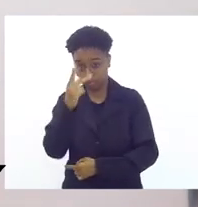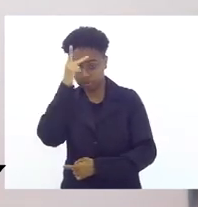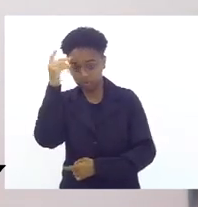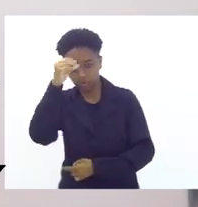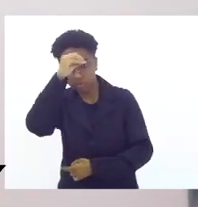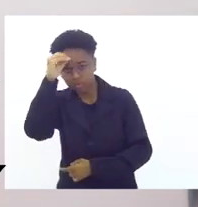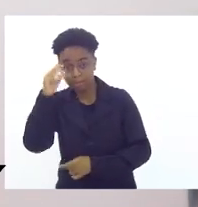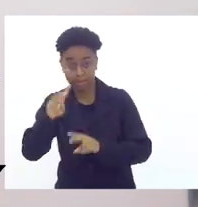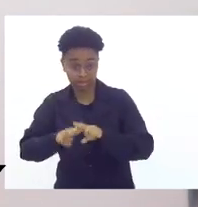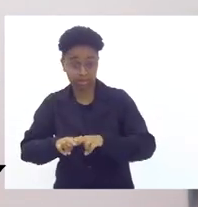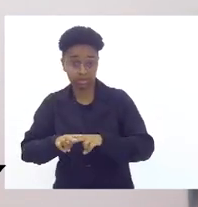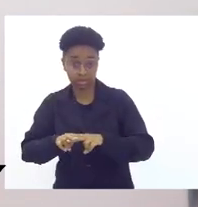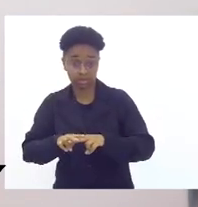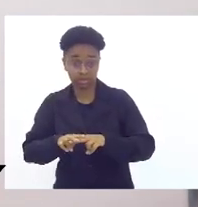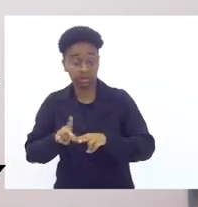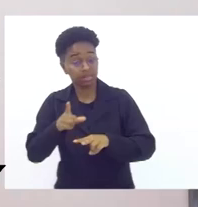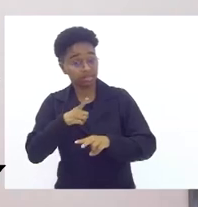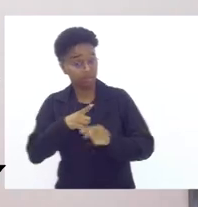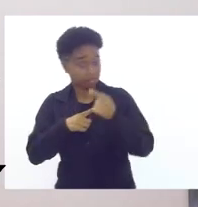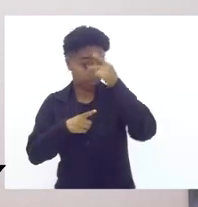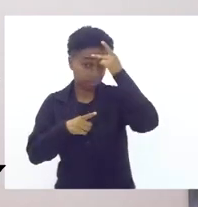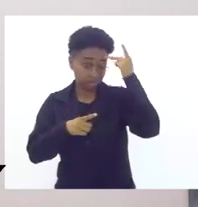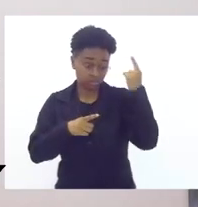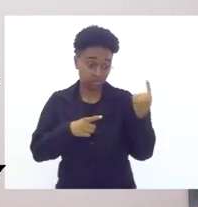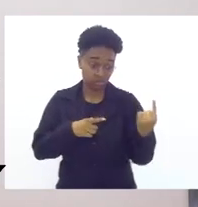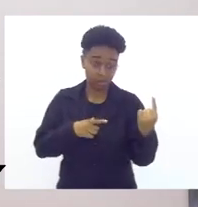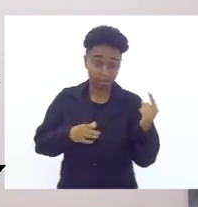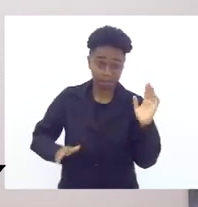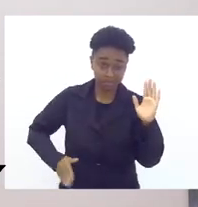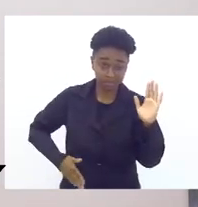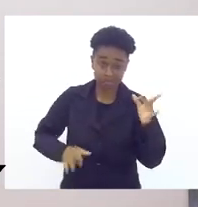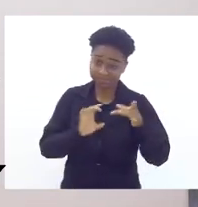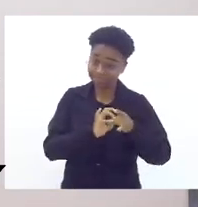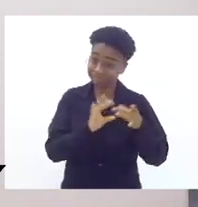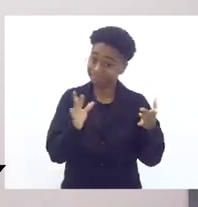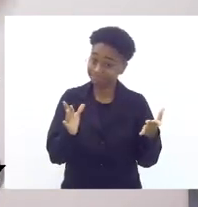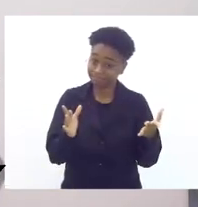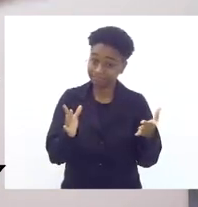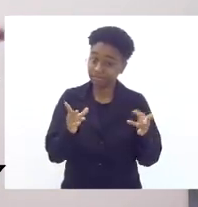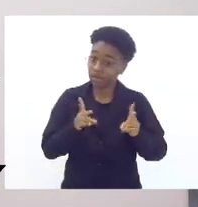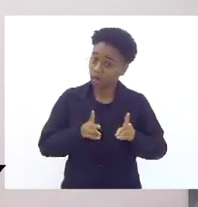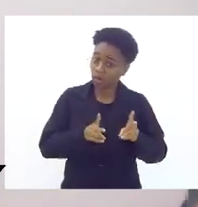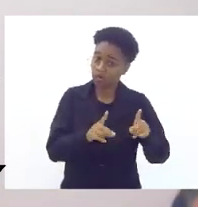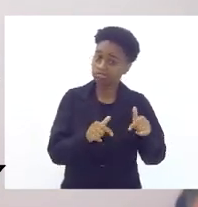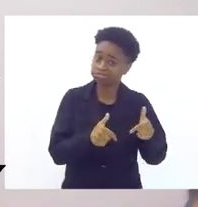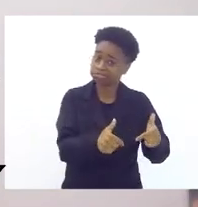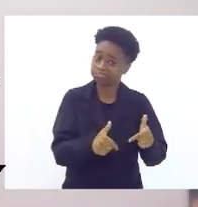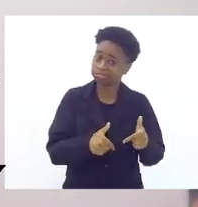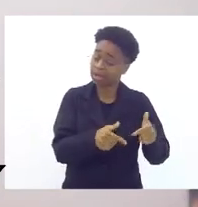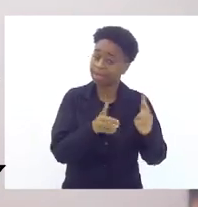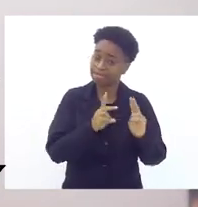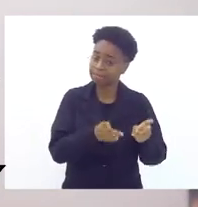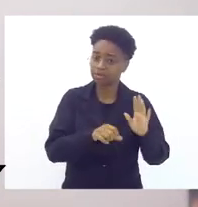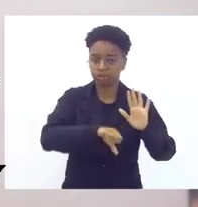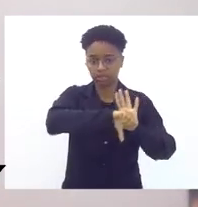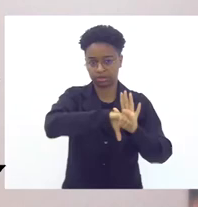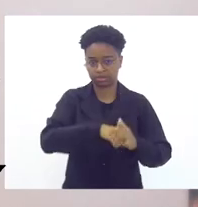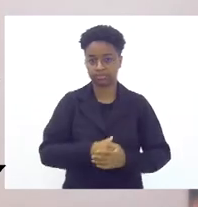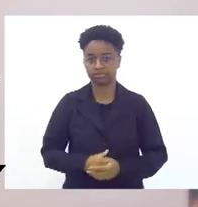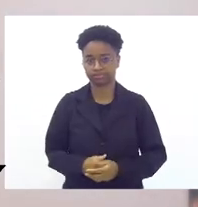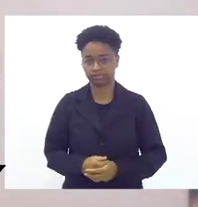tem outra pessoa criminosa que tá solta continuando e cometendo os mesmos crimes